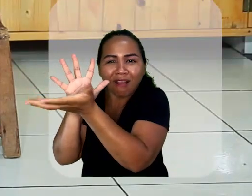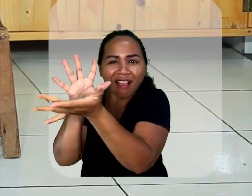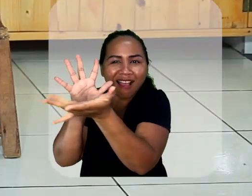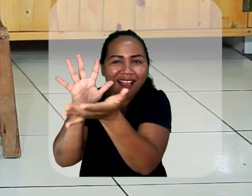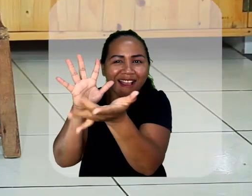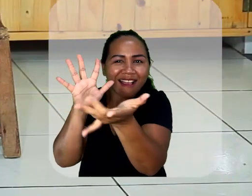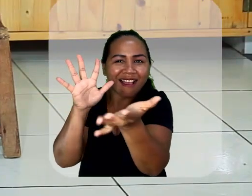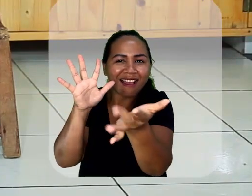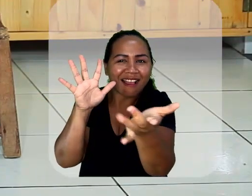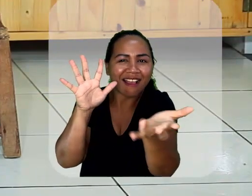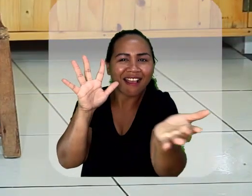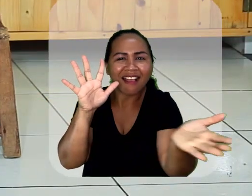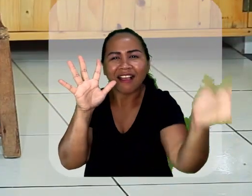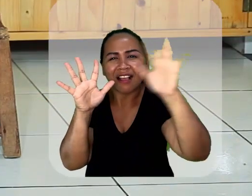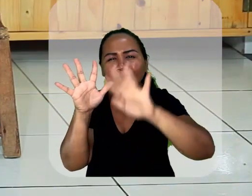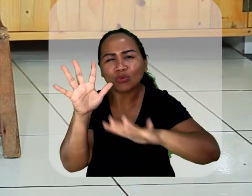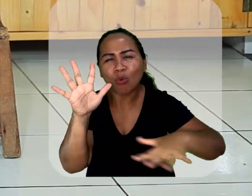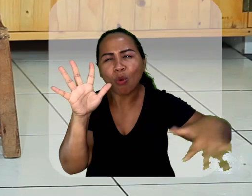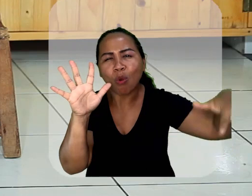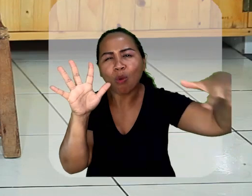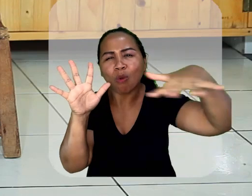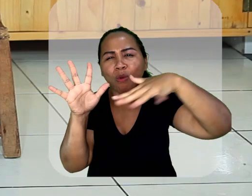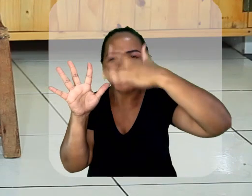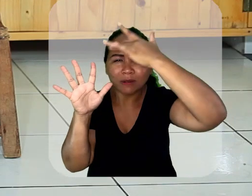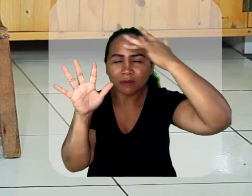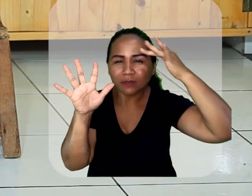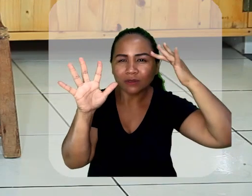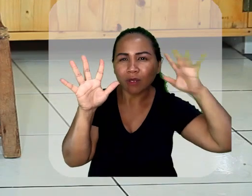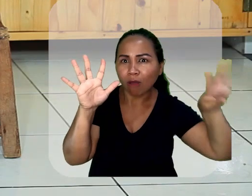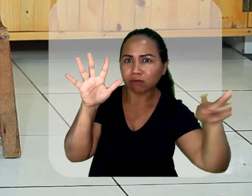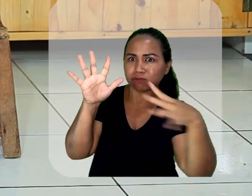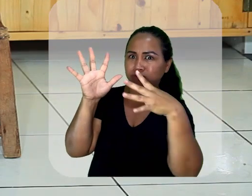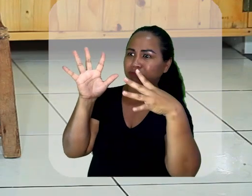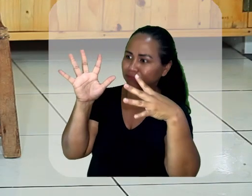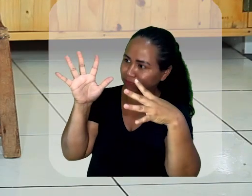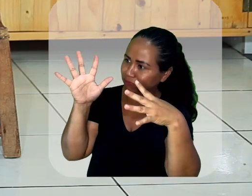vem sem pedir sua permissão para curar, mas ela